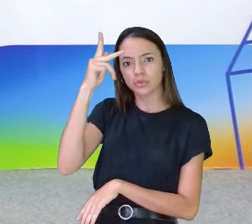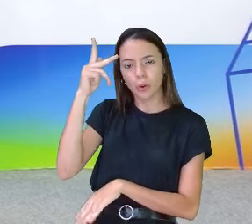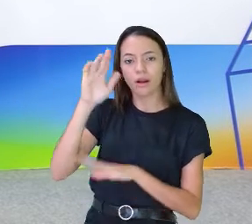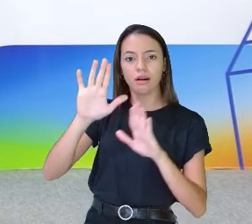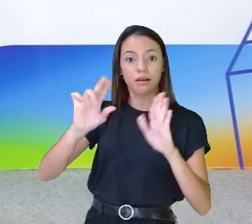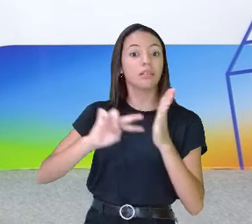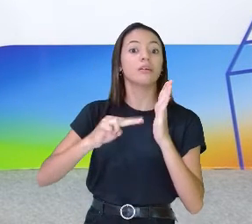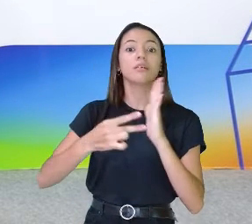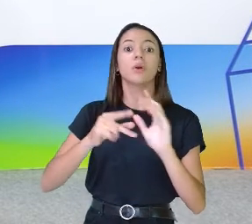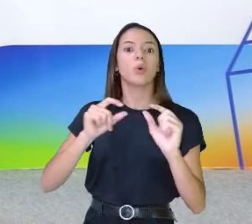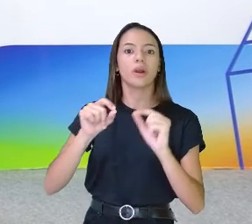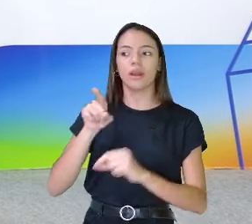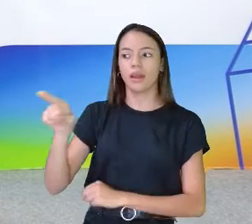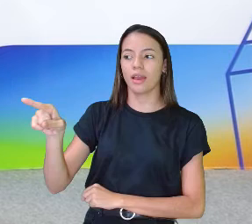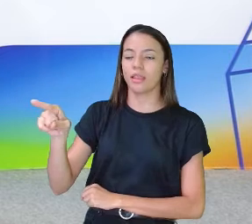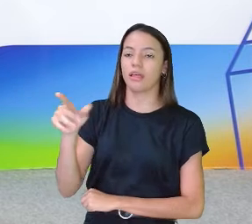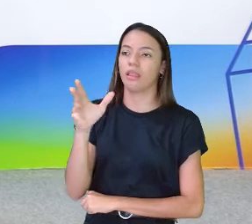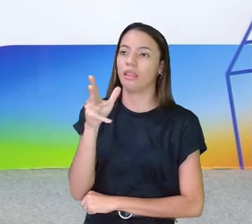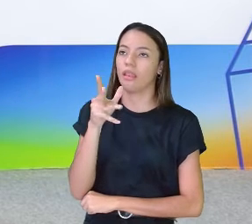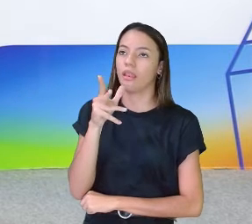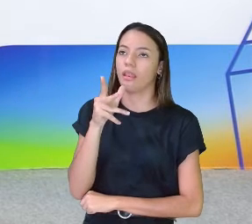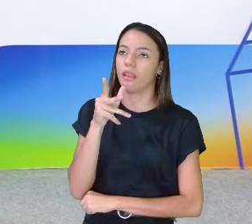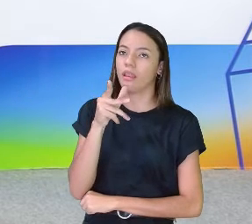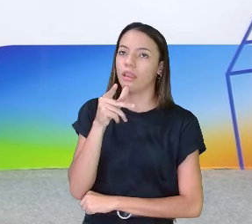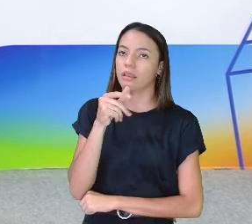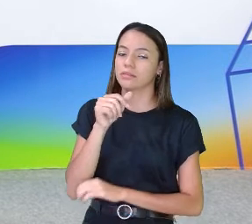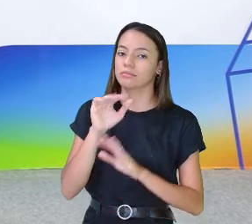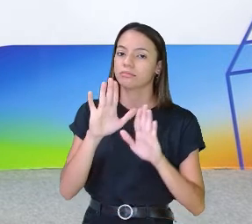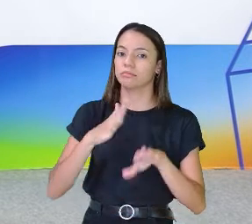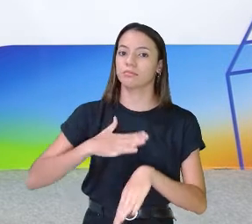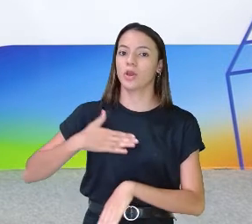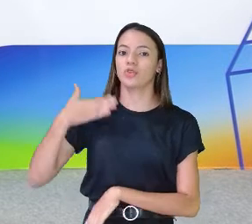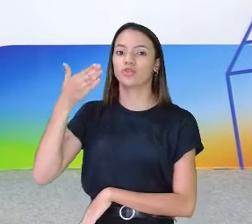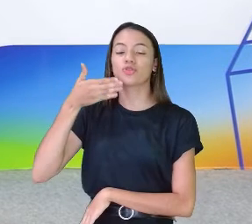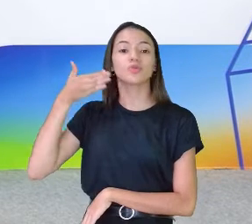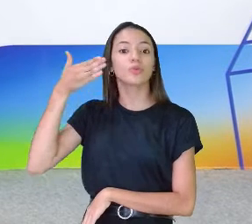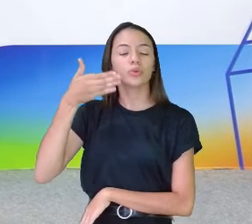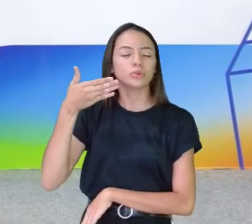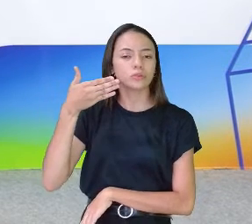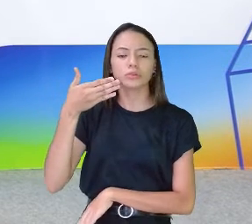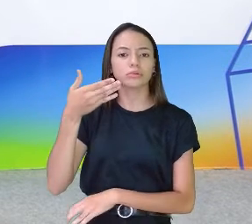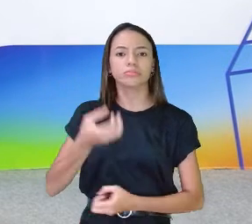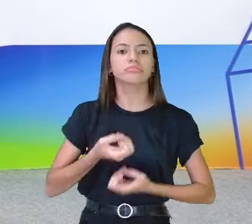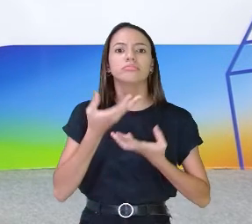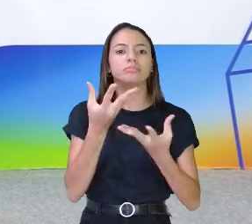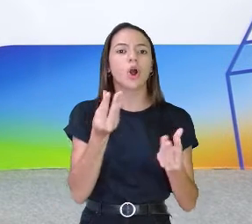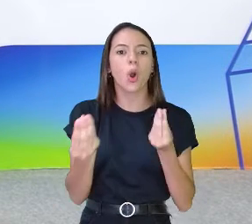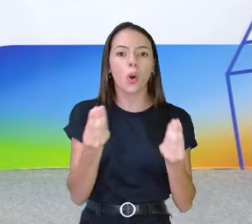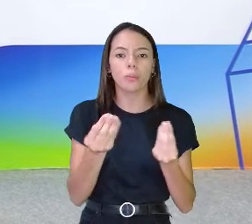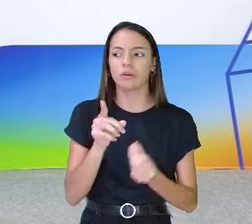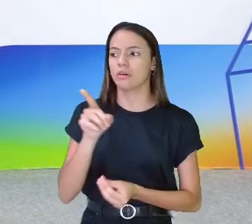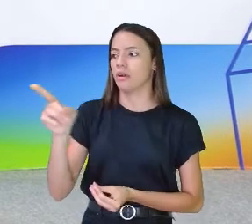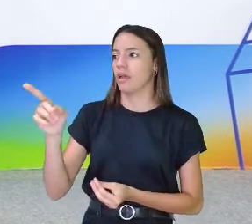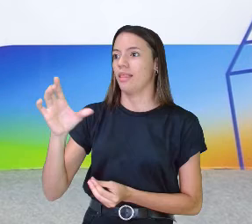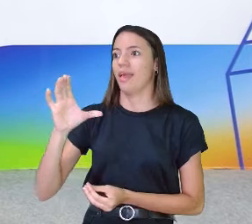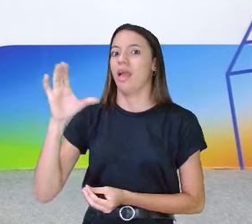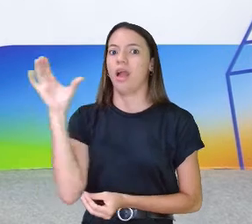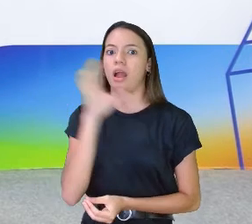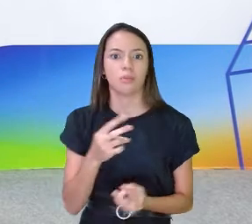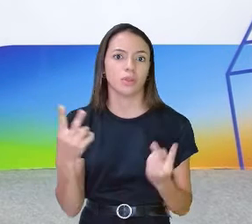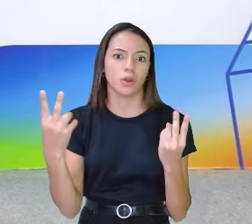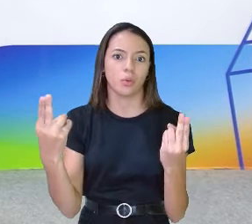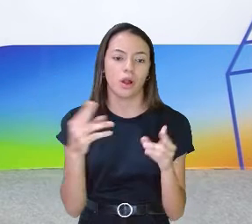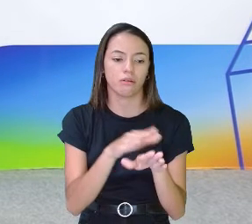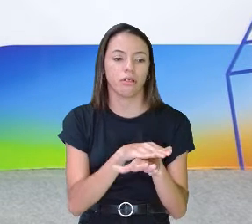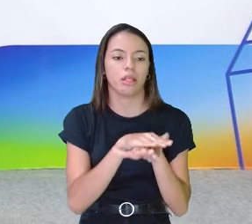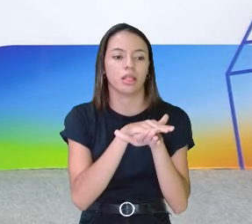não é rápido. Mas o meu discurso, ele sai como, ai, ele é tão rápido quanto uma tartaruga. Então, o